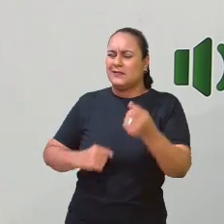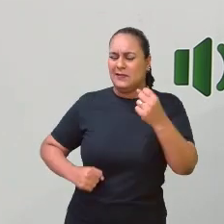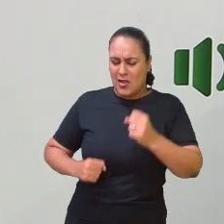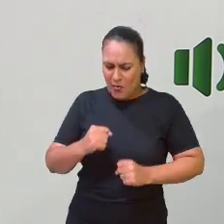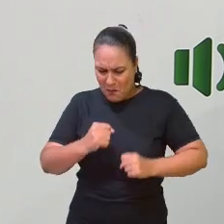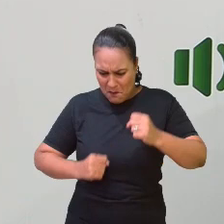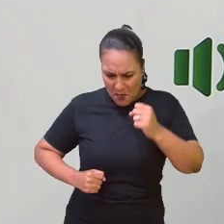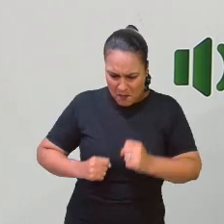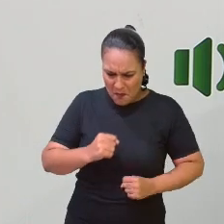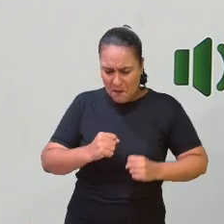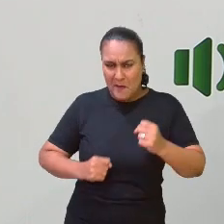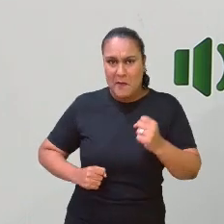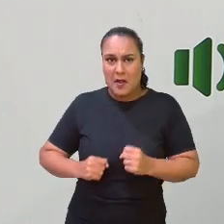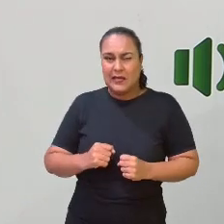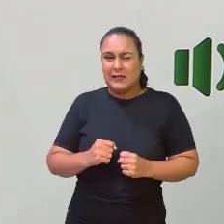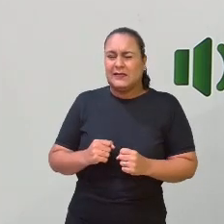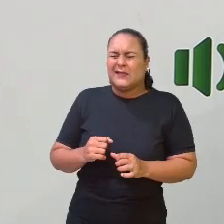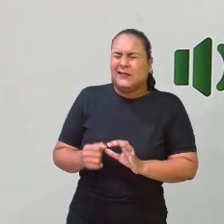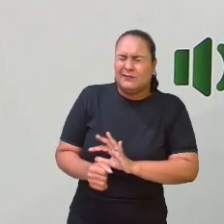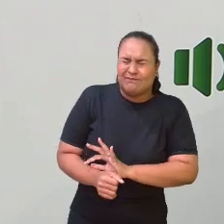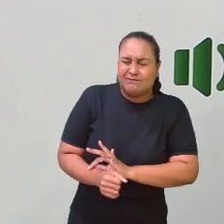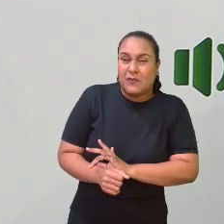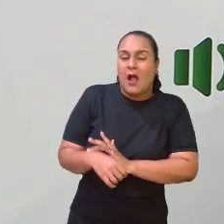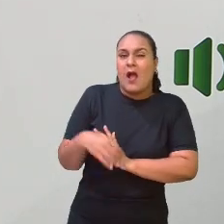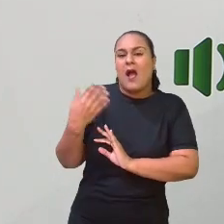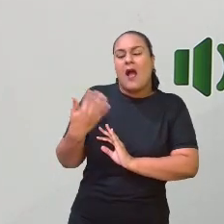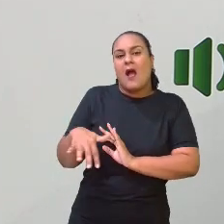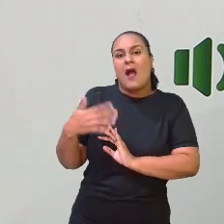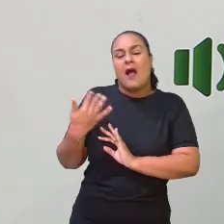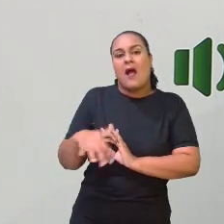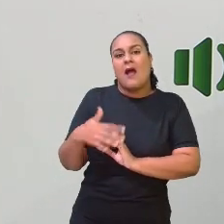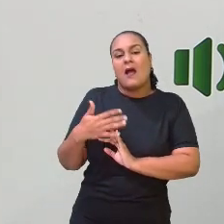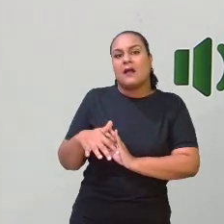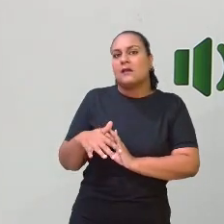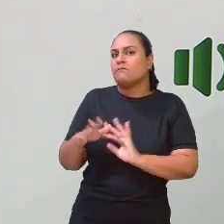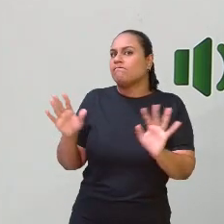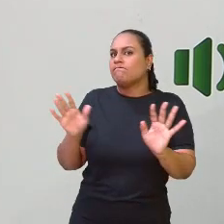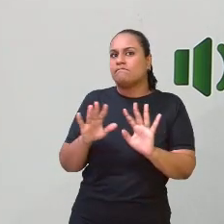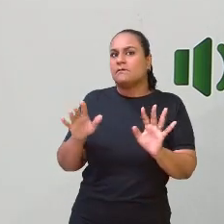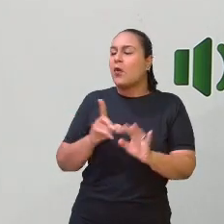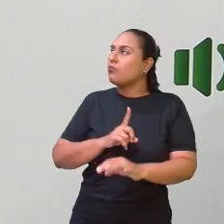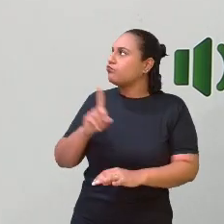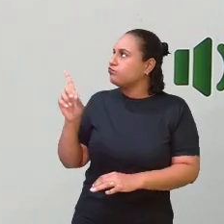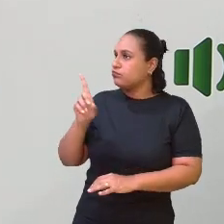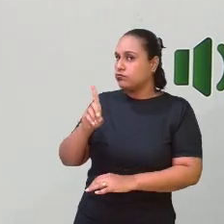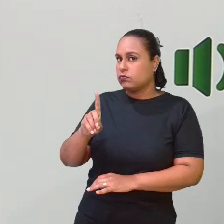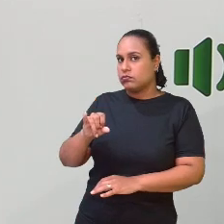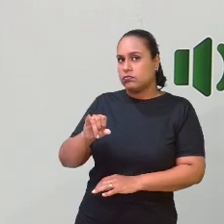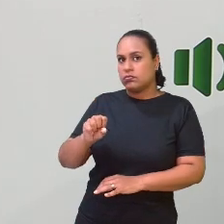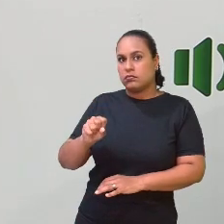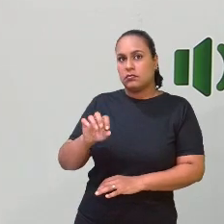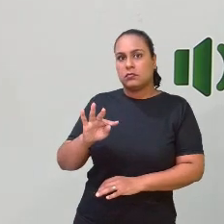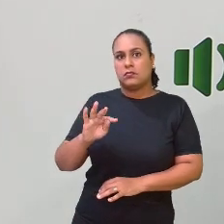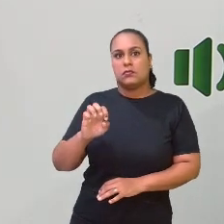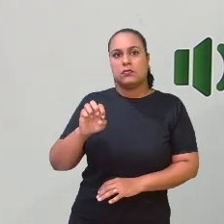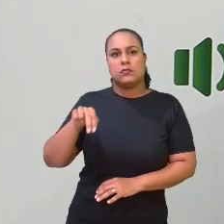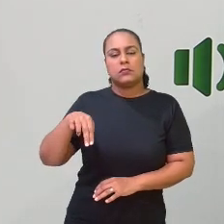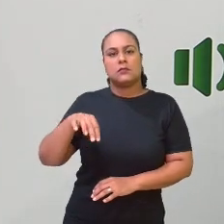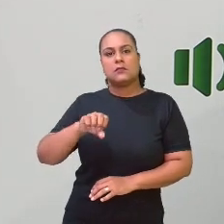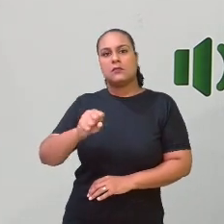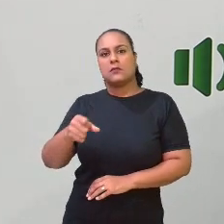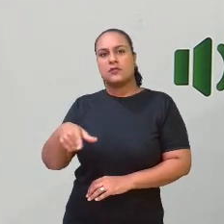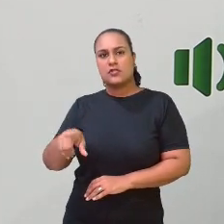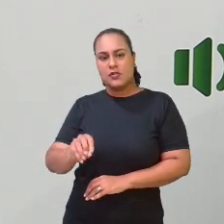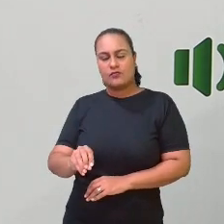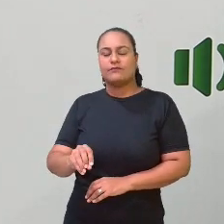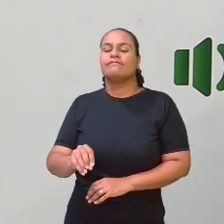inventa de correr sem se aquecer, vai, ai, eu acho que eu torci o pé. Não, isso tem a ver com distensão muscular.